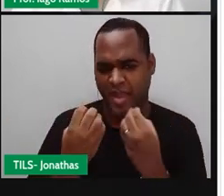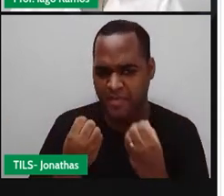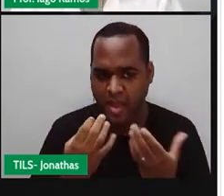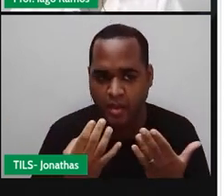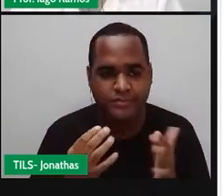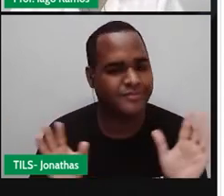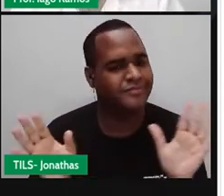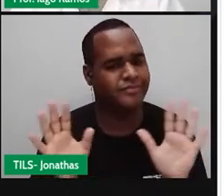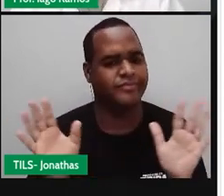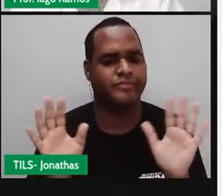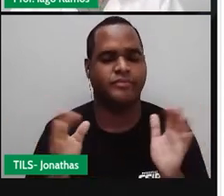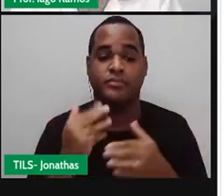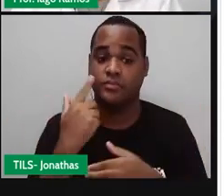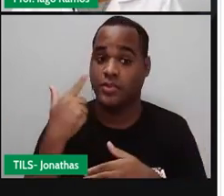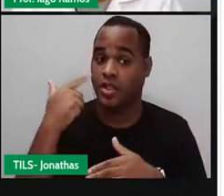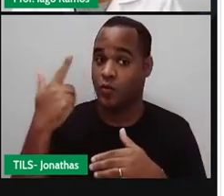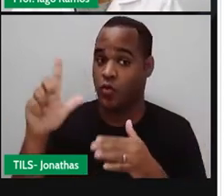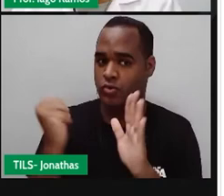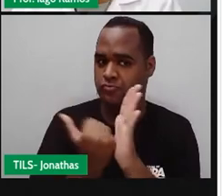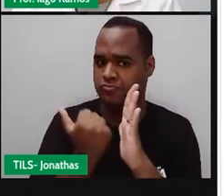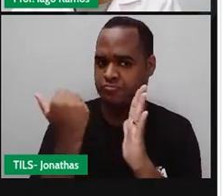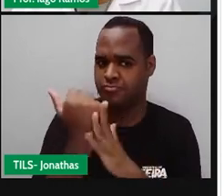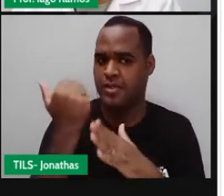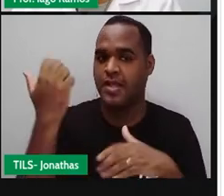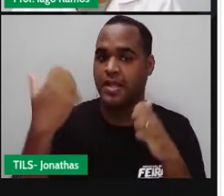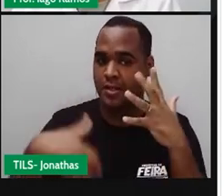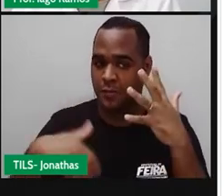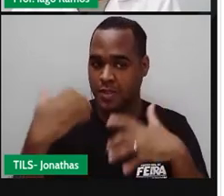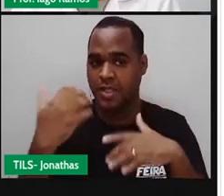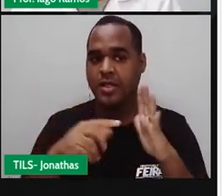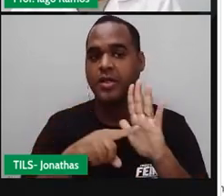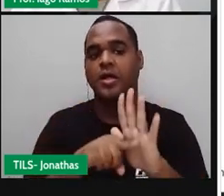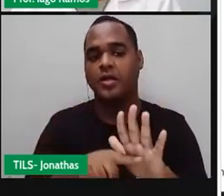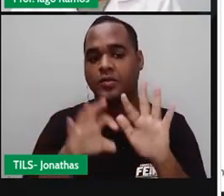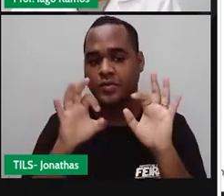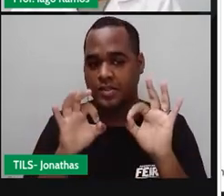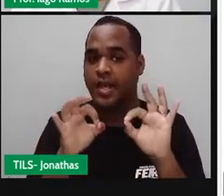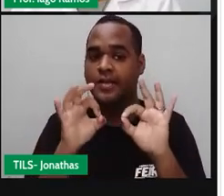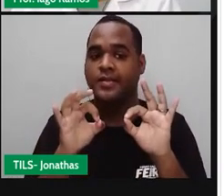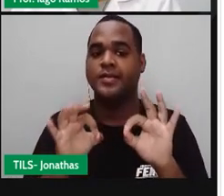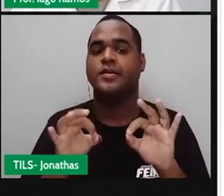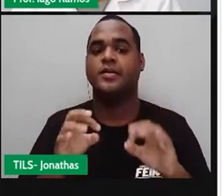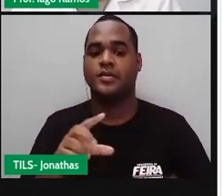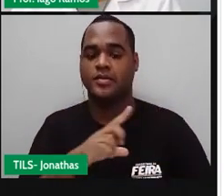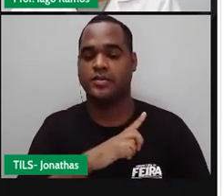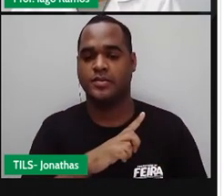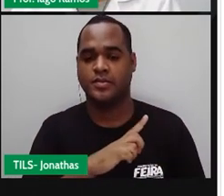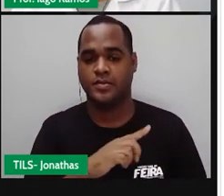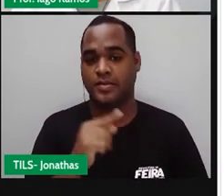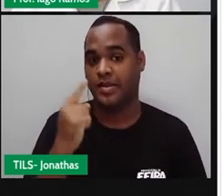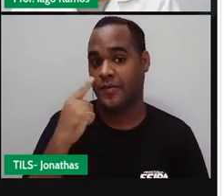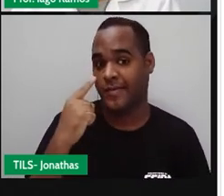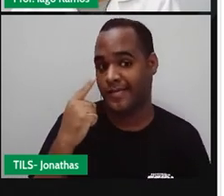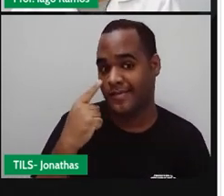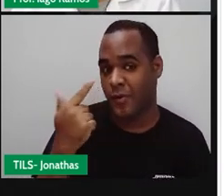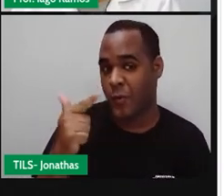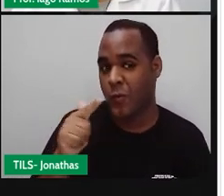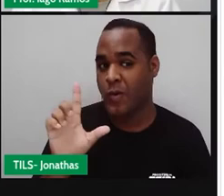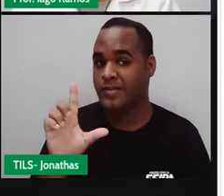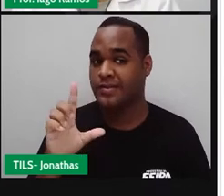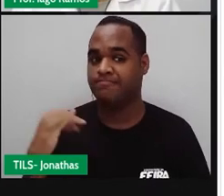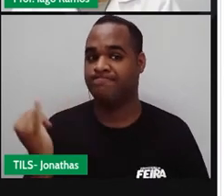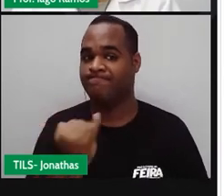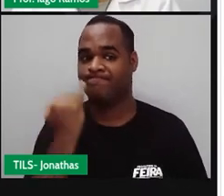hahaha eu acho que a gente pode explorar mais um pouquinho sobre isso e é por isso que vai aparecer uma outra